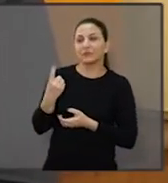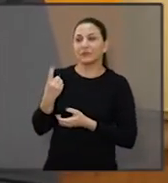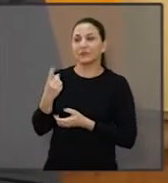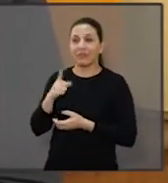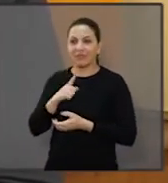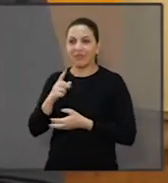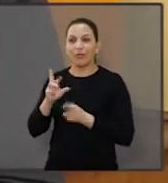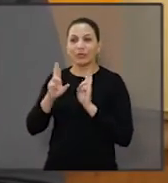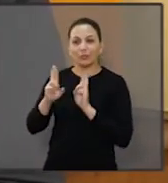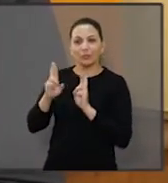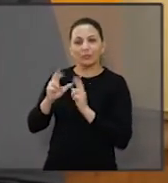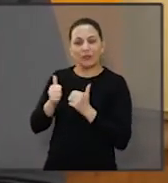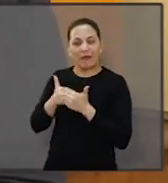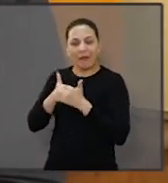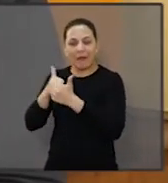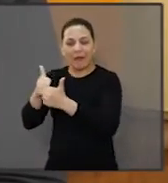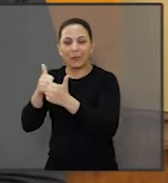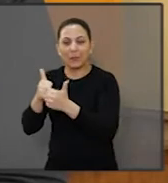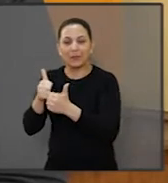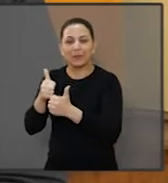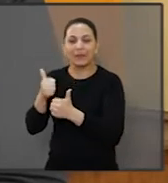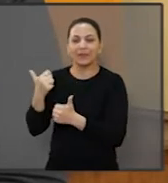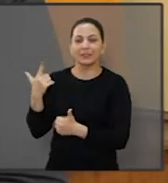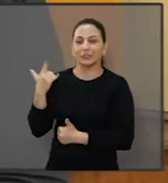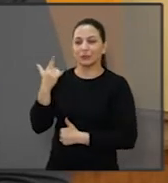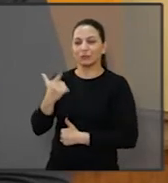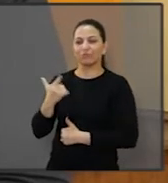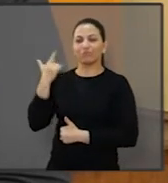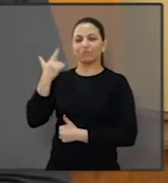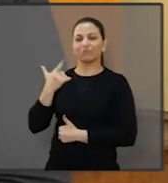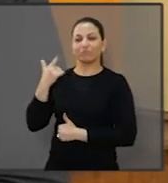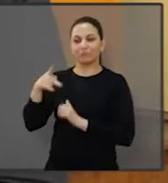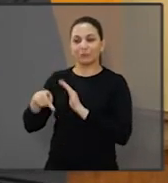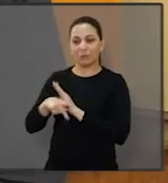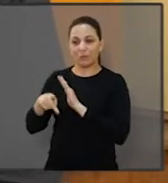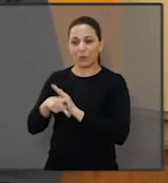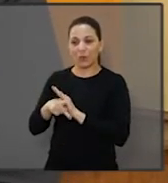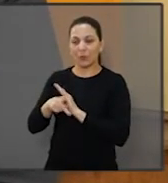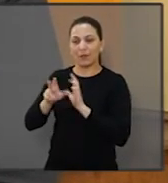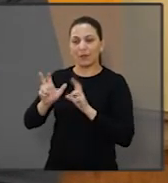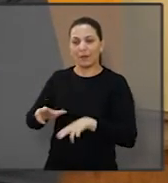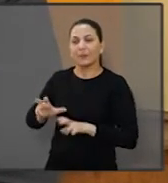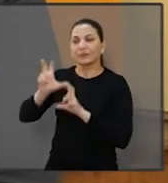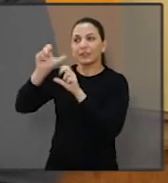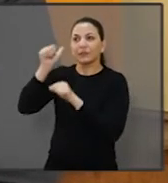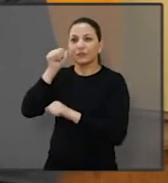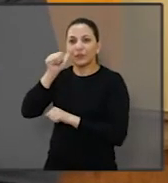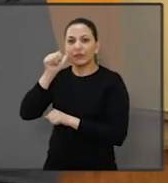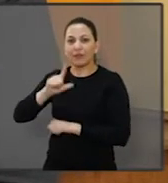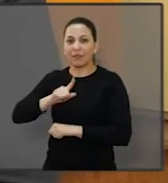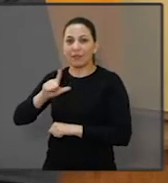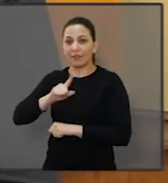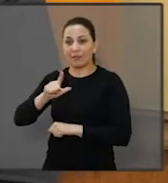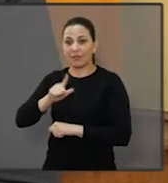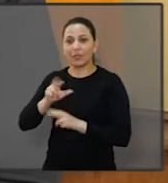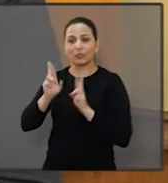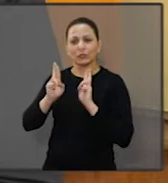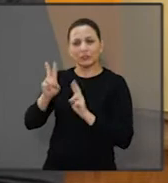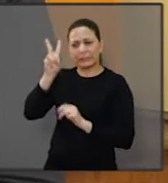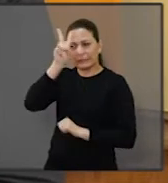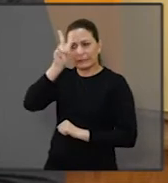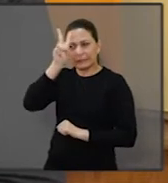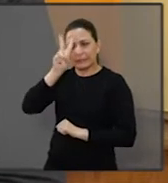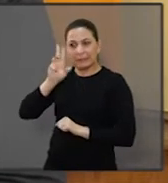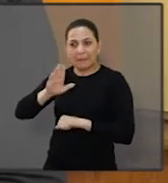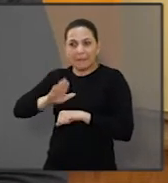uns torcedores aí que acompanharam a nossa geração no basquete feminino. Então, assim, tem vários torcedores